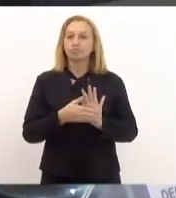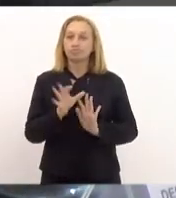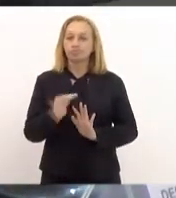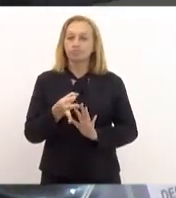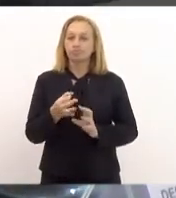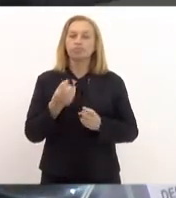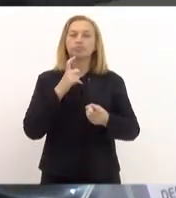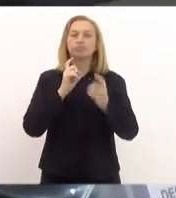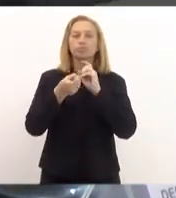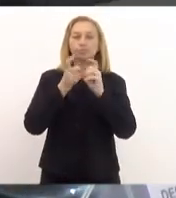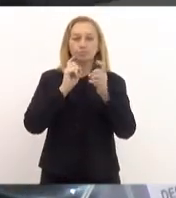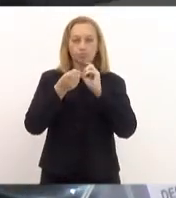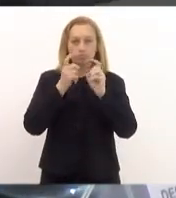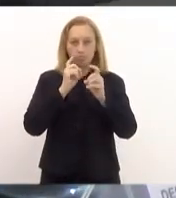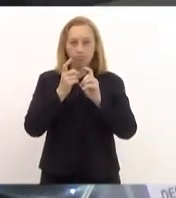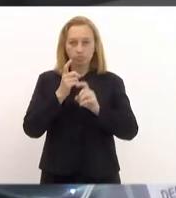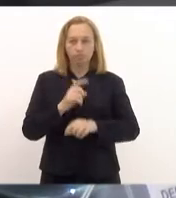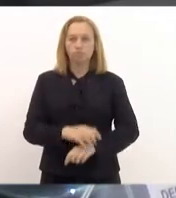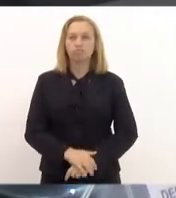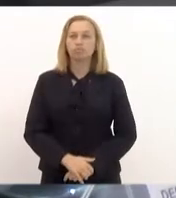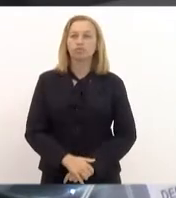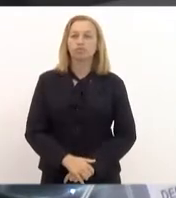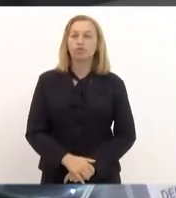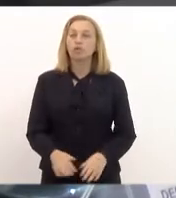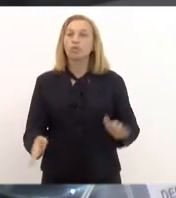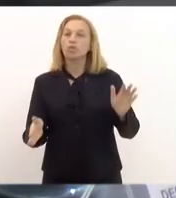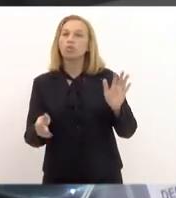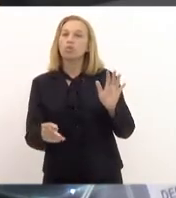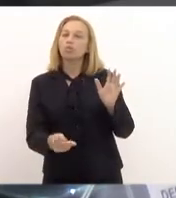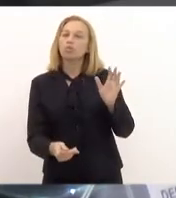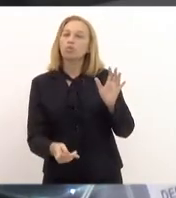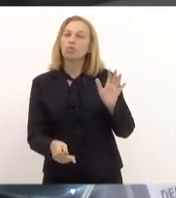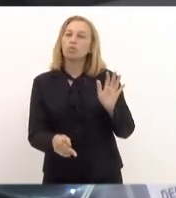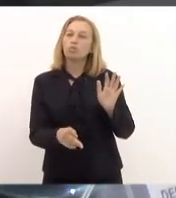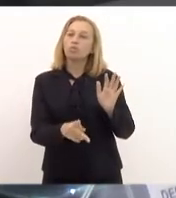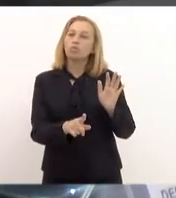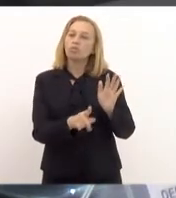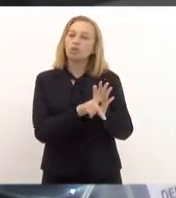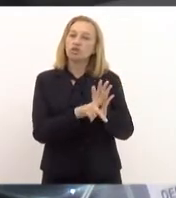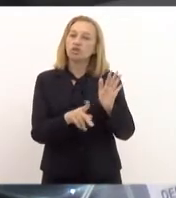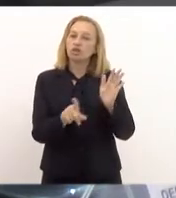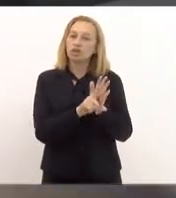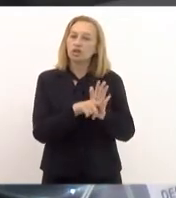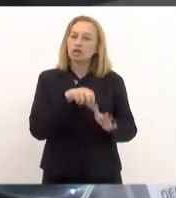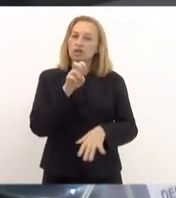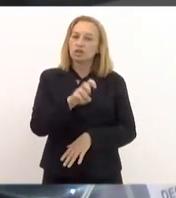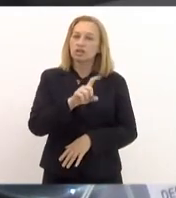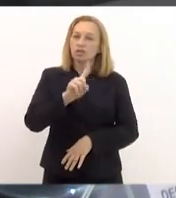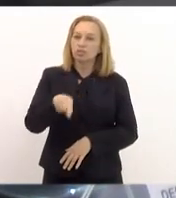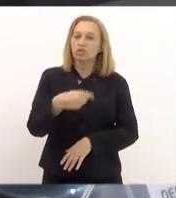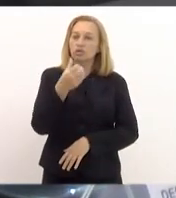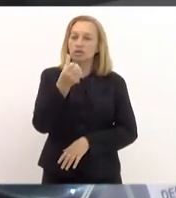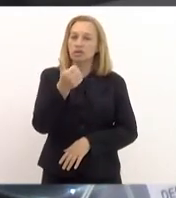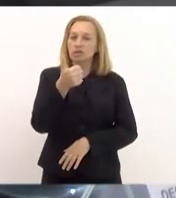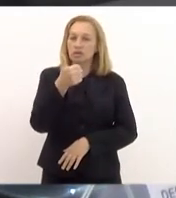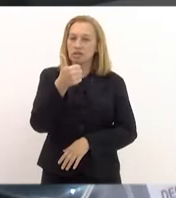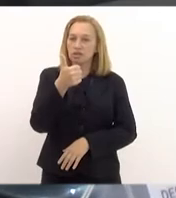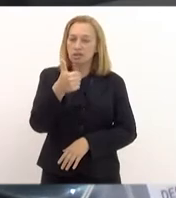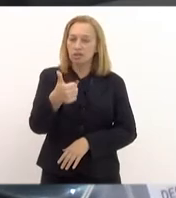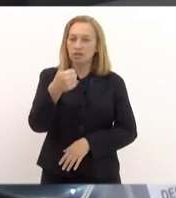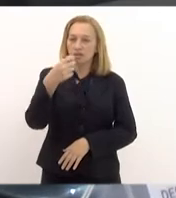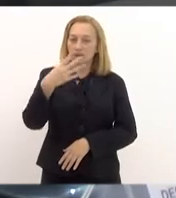em debate, colocar em discussão o projeto de lei número 5.146 de